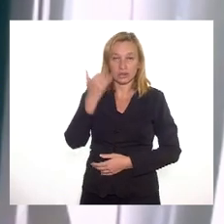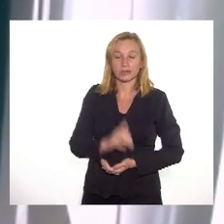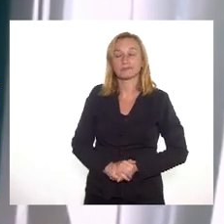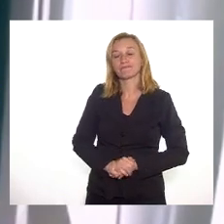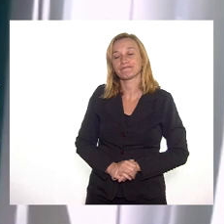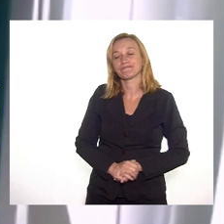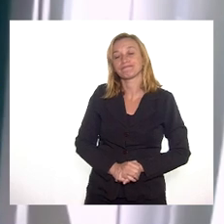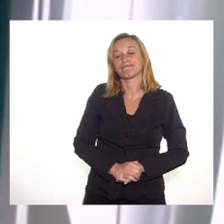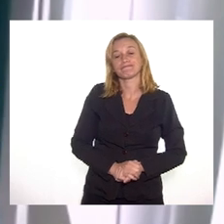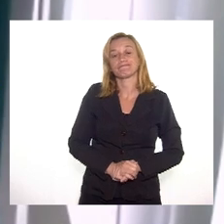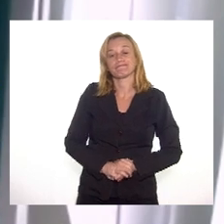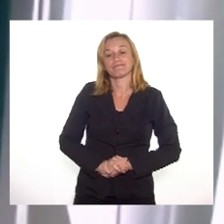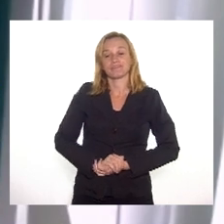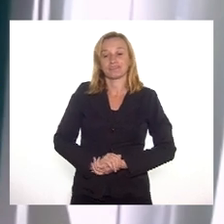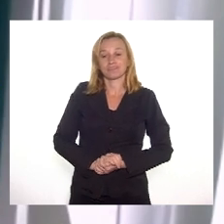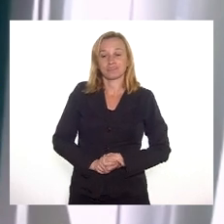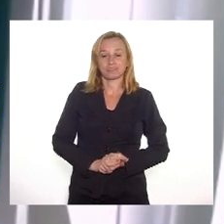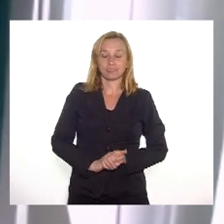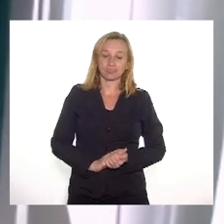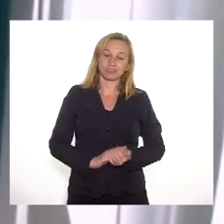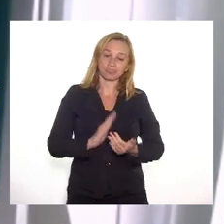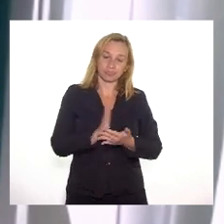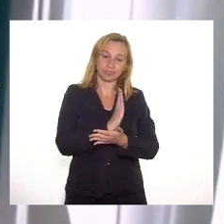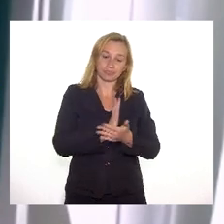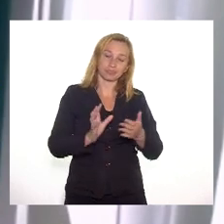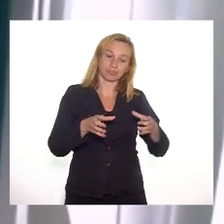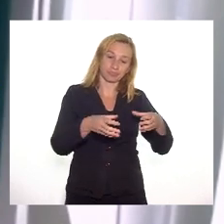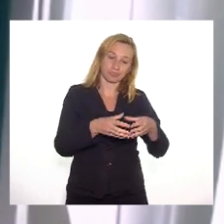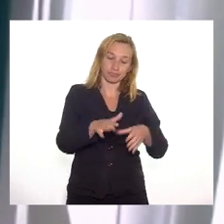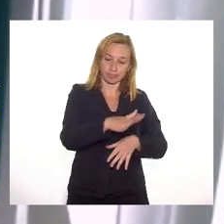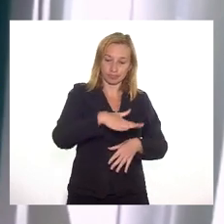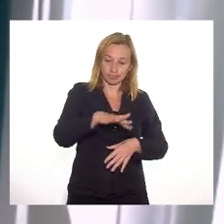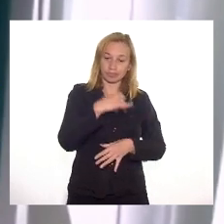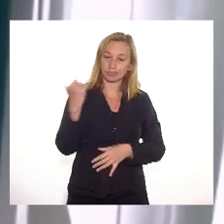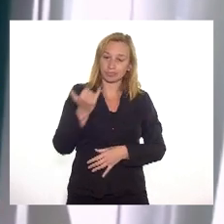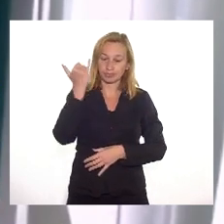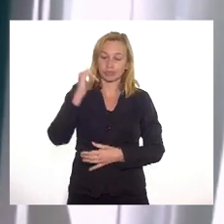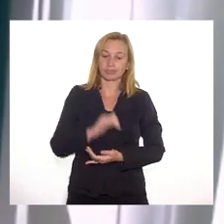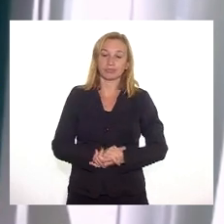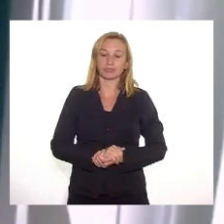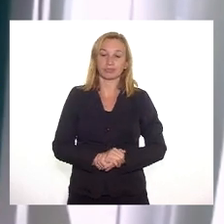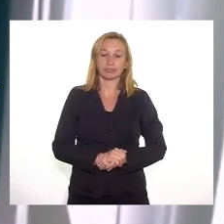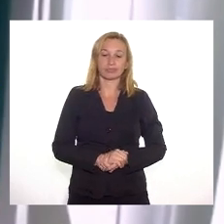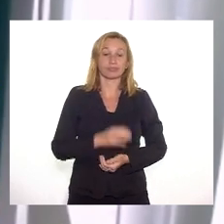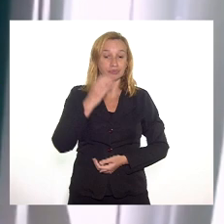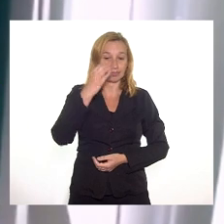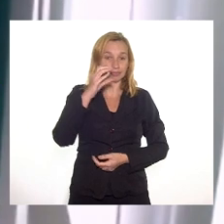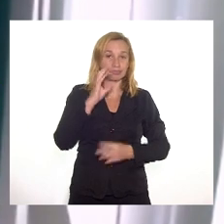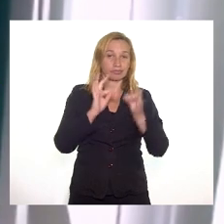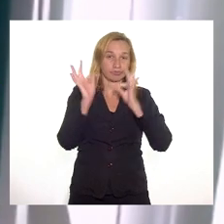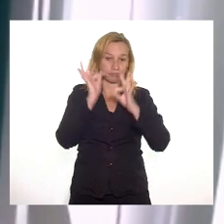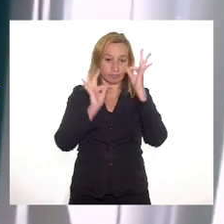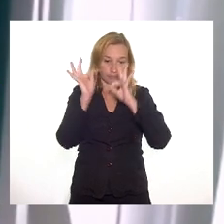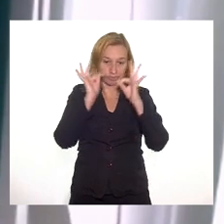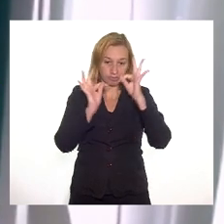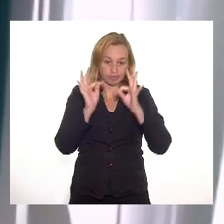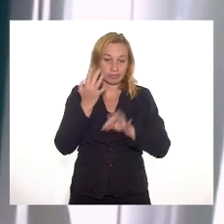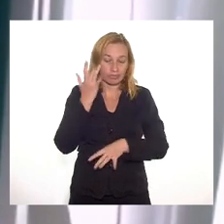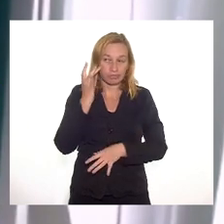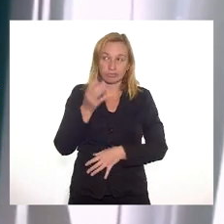gente salvaguardar algumas grandes áreas estruturantes, inclusive, no caso da ciência e tecnologia, acho